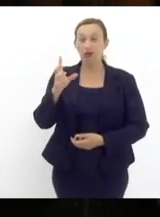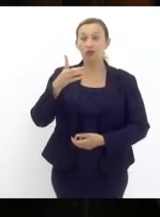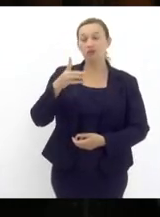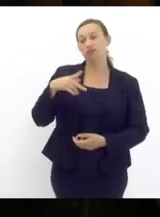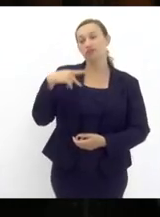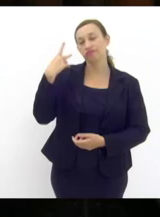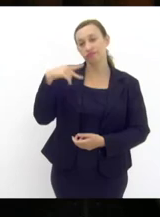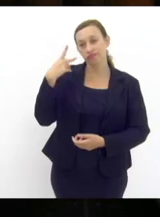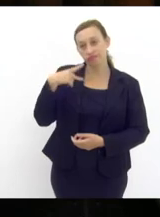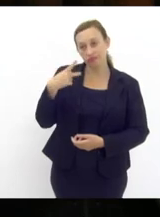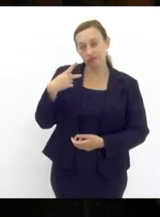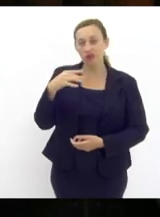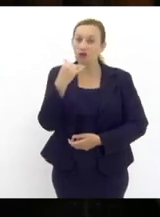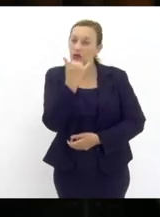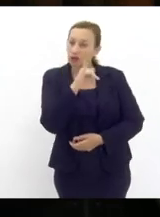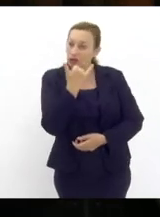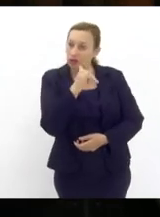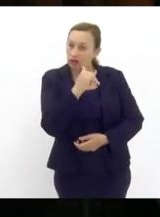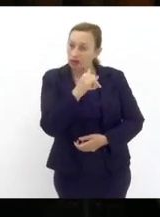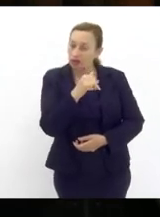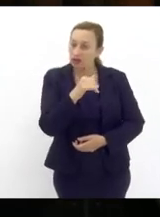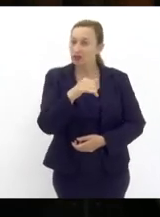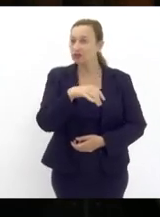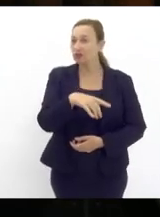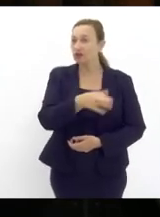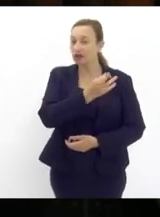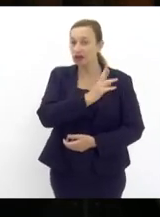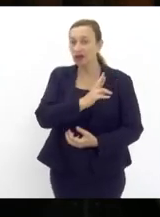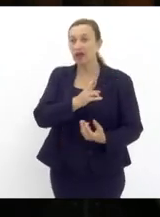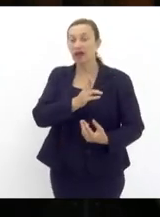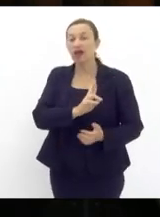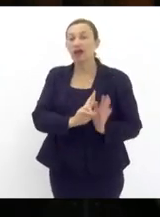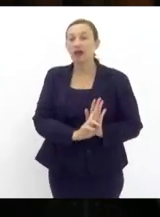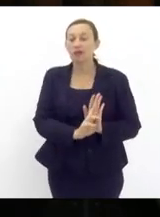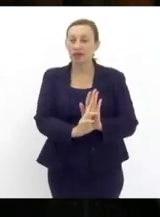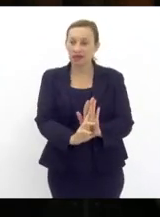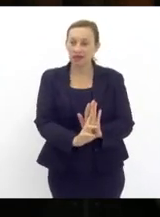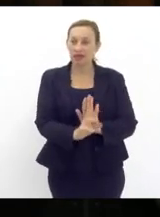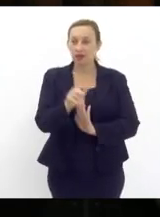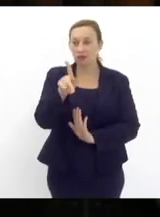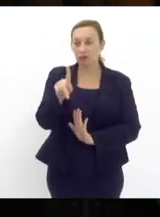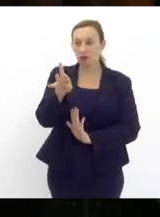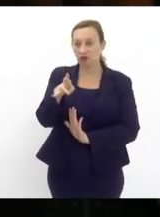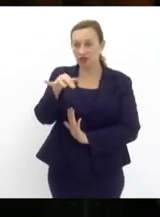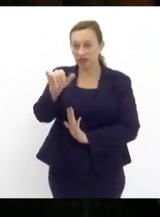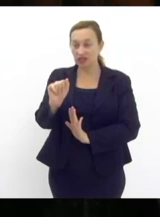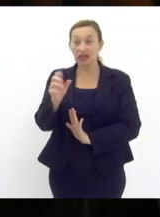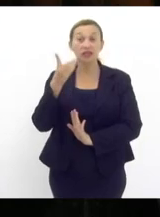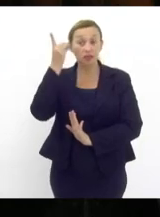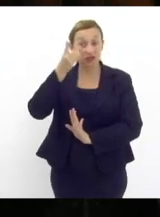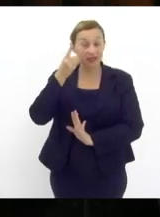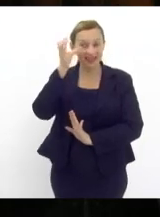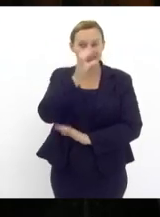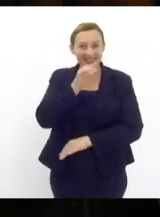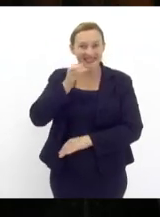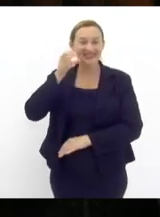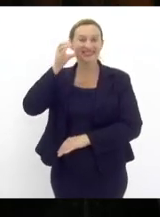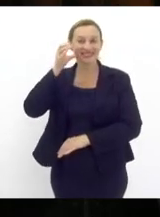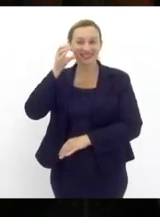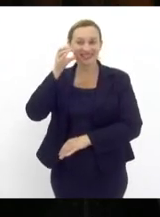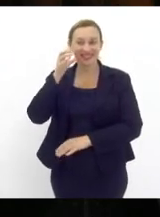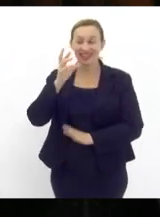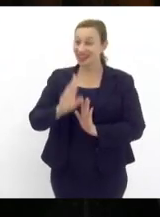tinha uma representante de província que a deputada Célia Jordão representa